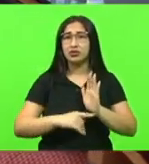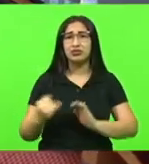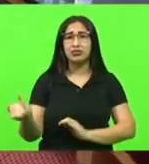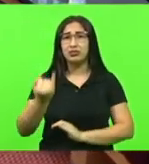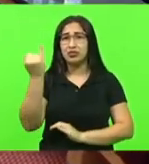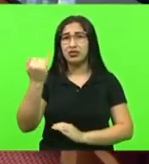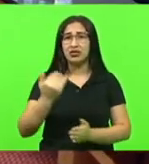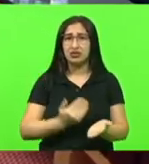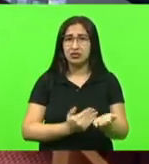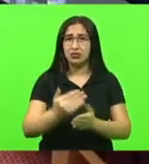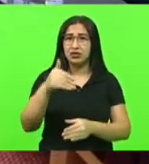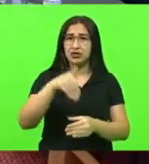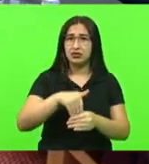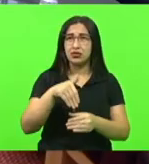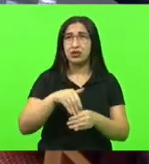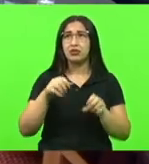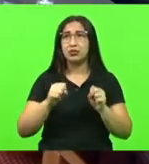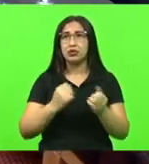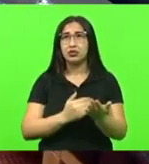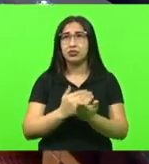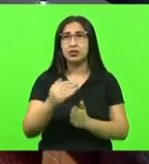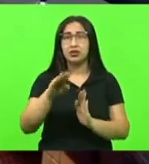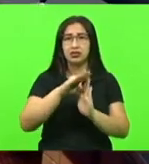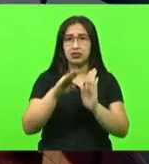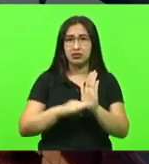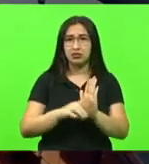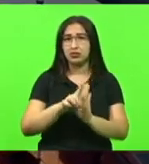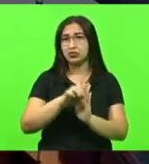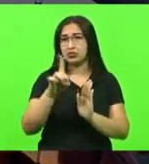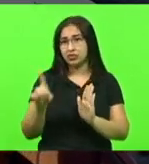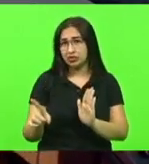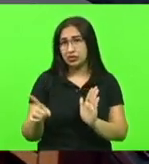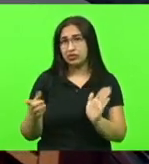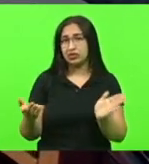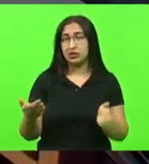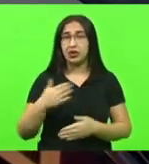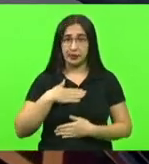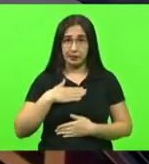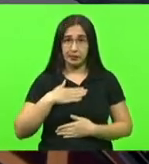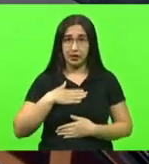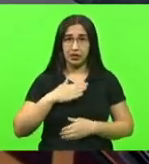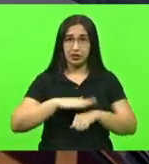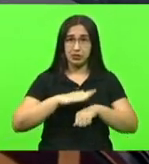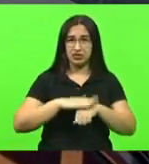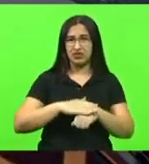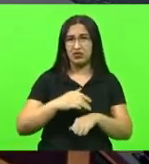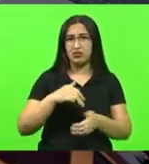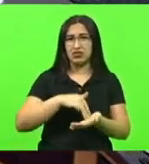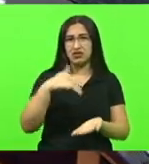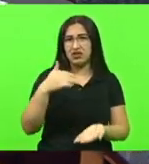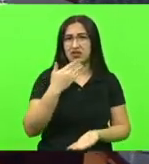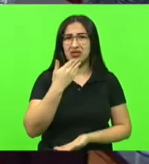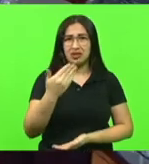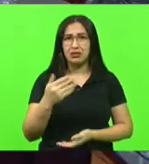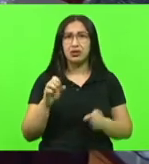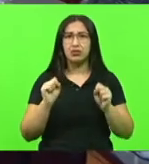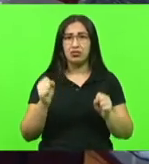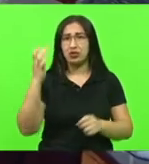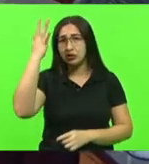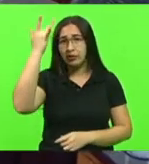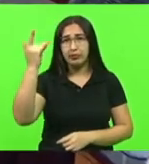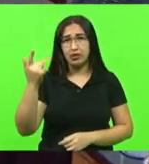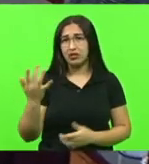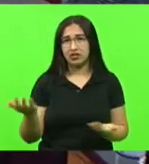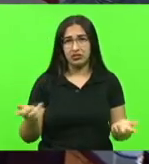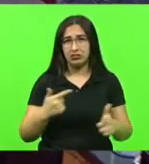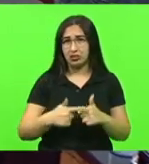início à ordem do dia e a obstrução for fazer aí as minhas moções, pedido de informação, requerimento, as minhas, pode ficar tudo para amanhã. Não tem